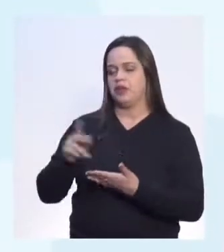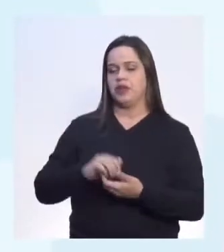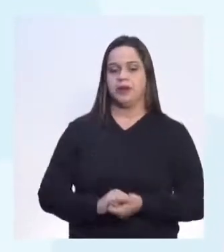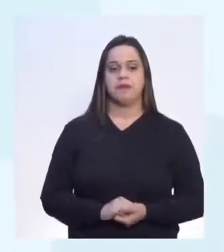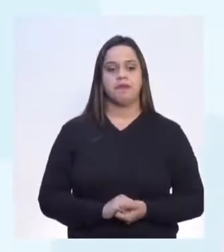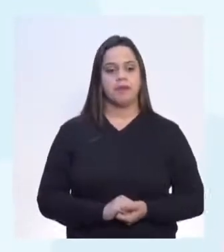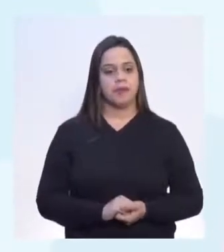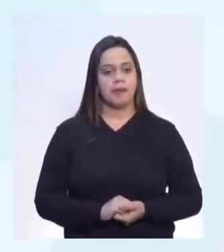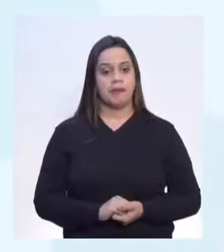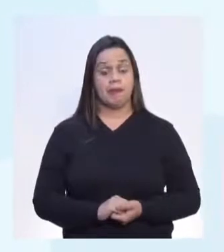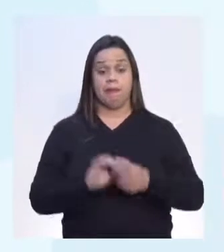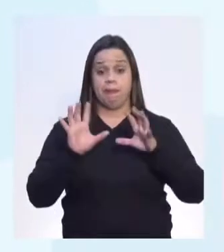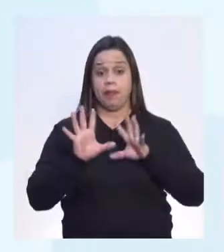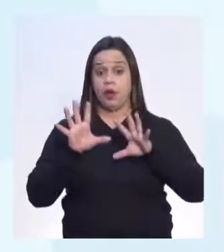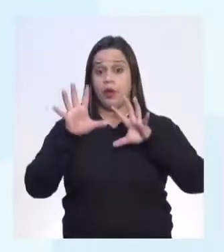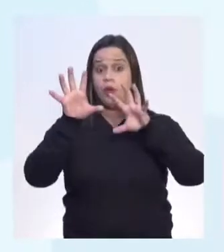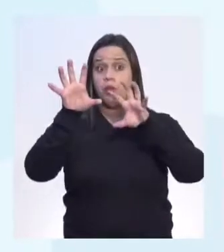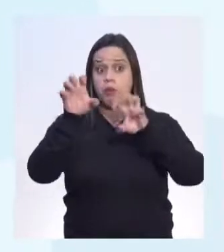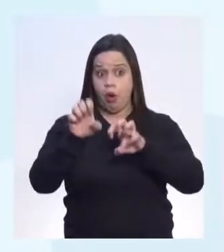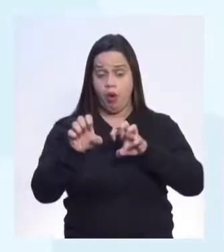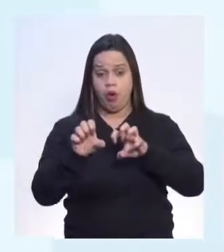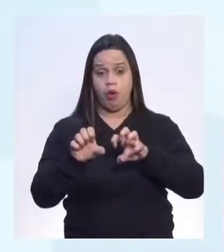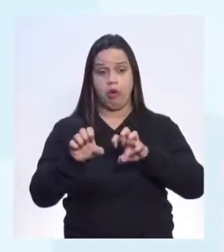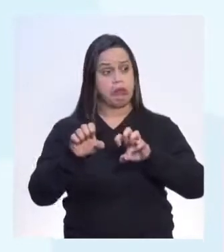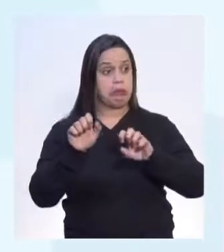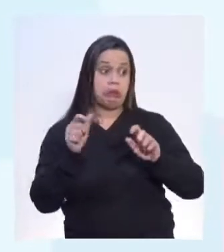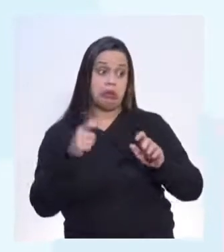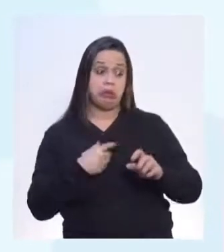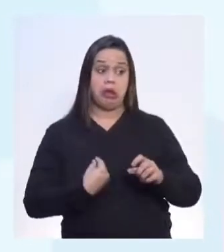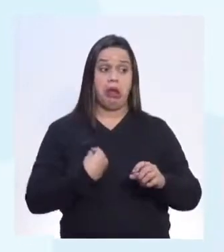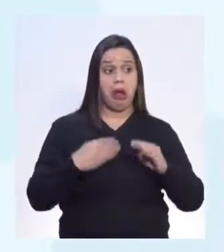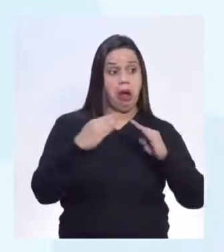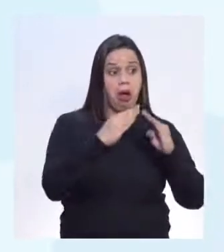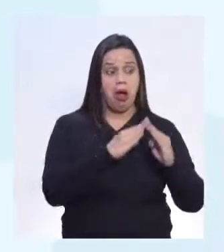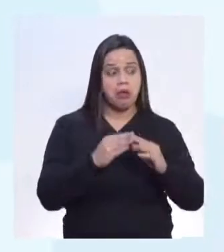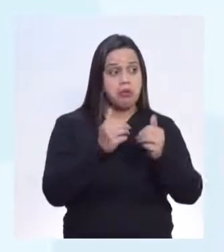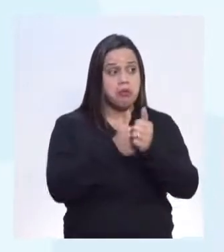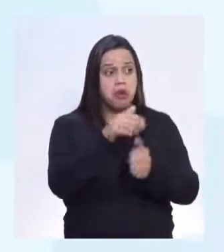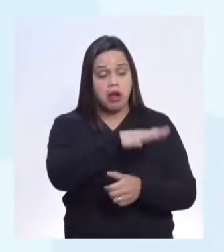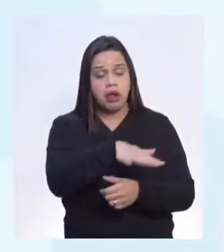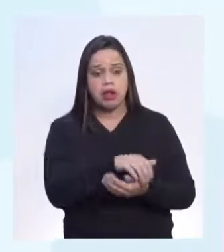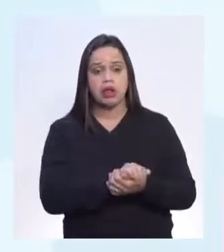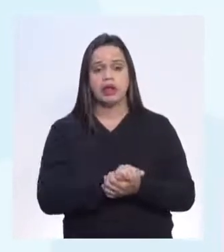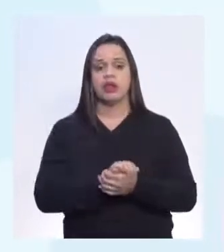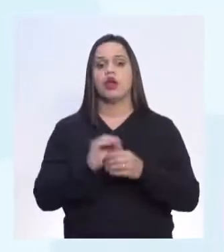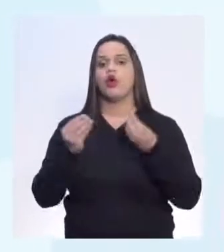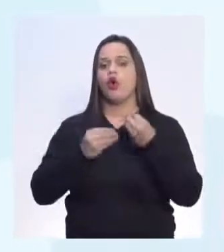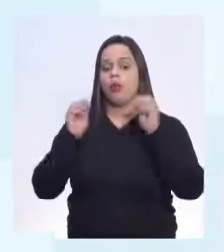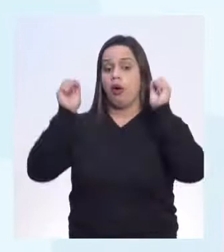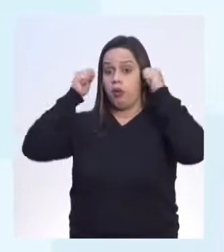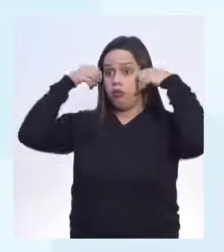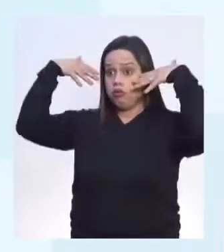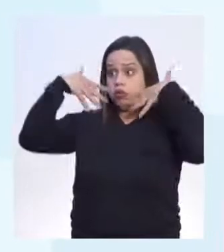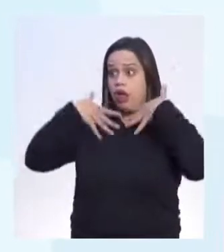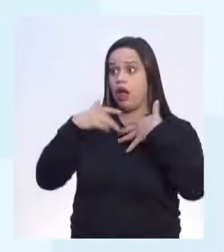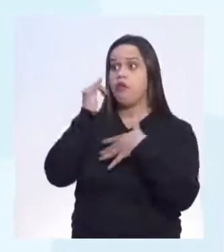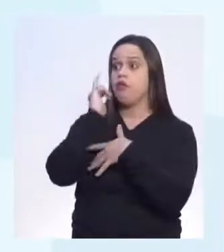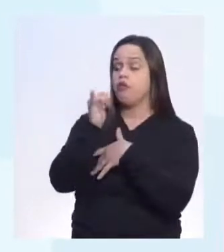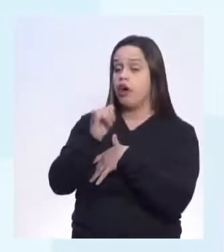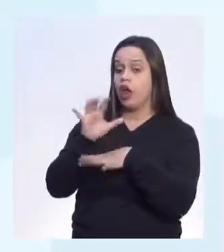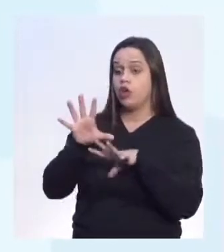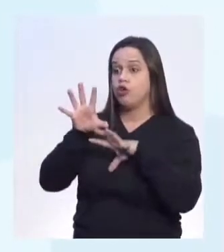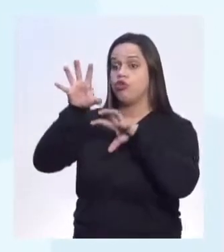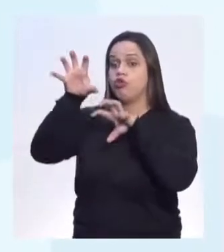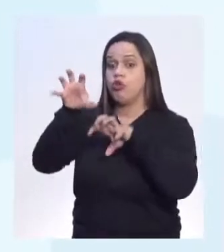lá. O monstro deve ter seus aposentos por aqui, disse Emília. E como vai ficar? Emília disse que o monstro